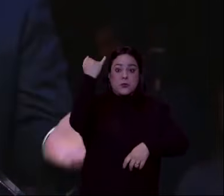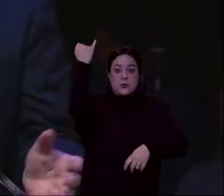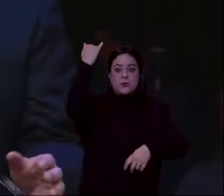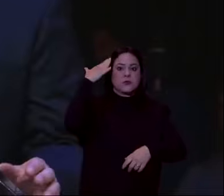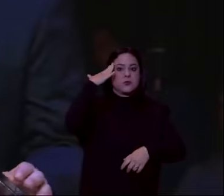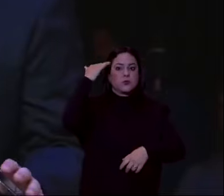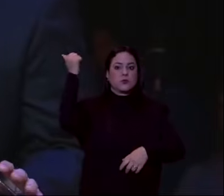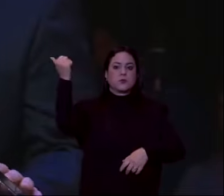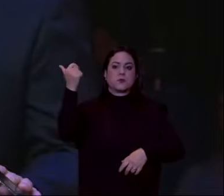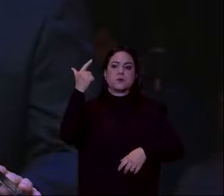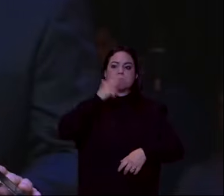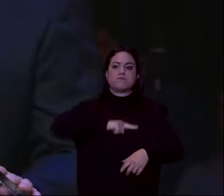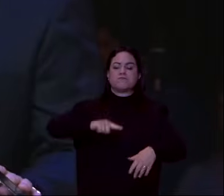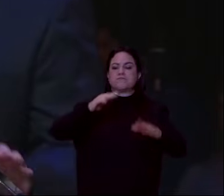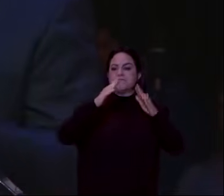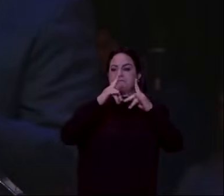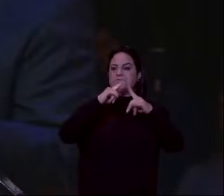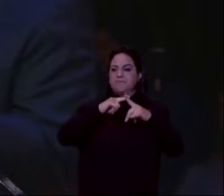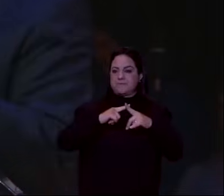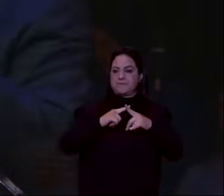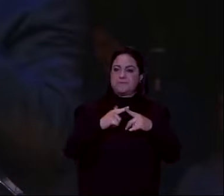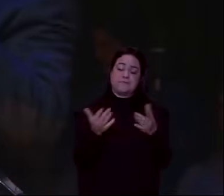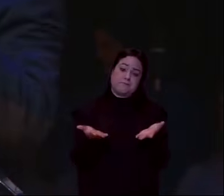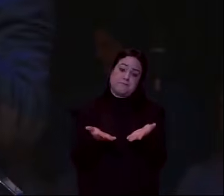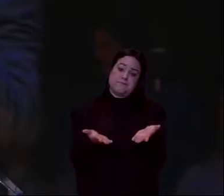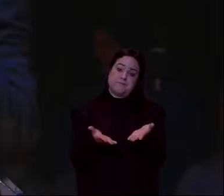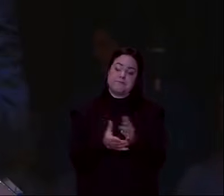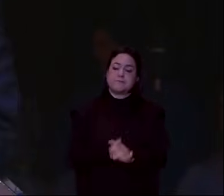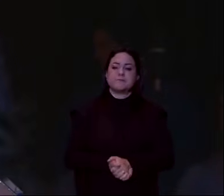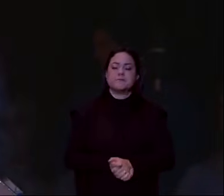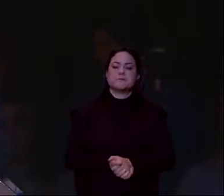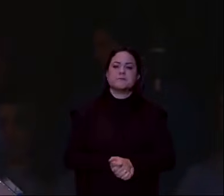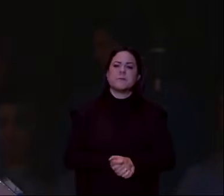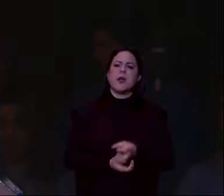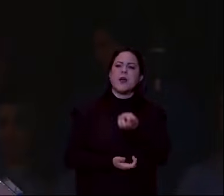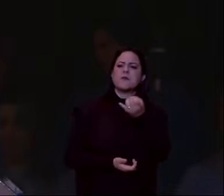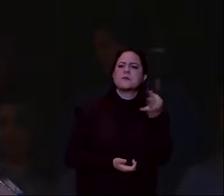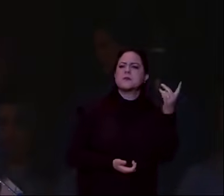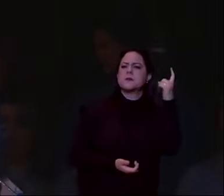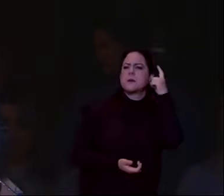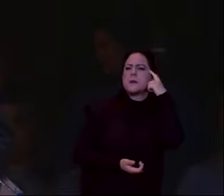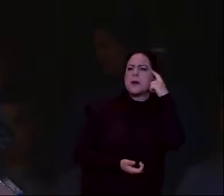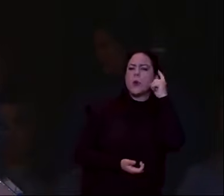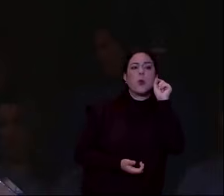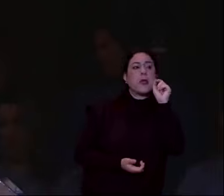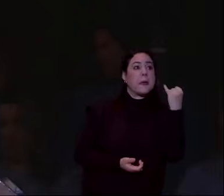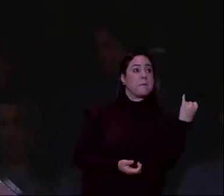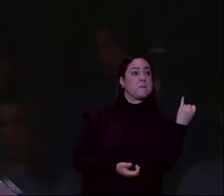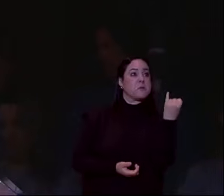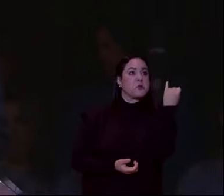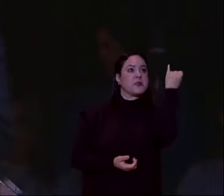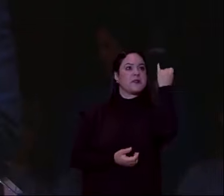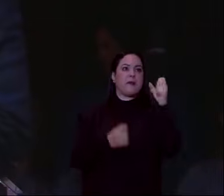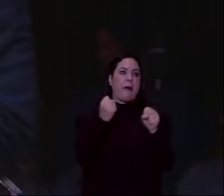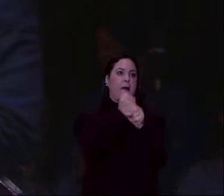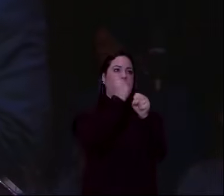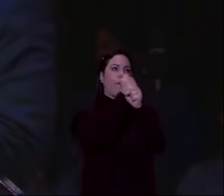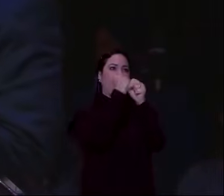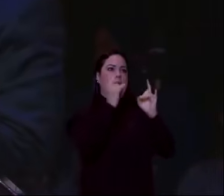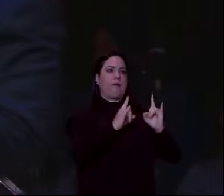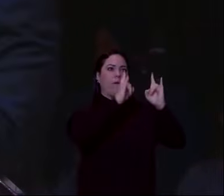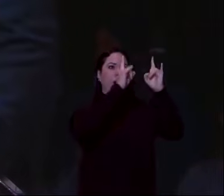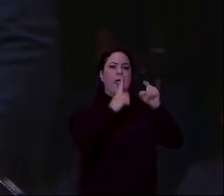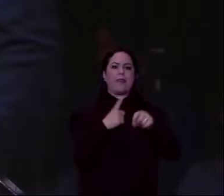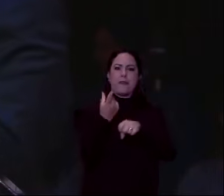uma comunidade local de fé nos dias de hoje. Alguns pensam que o que é essencial é ter um prédio, é